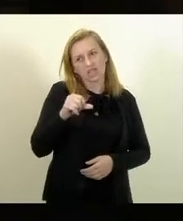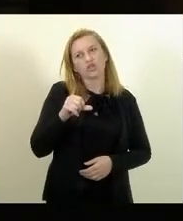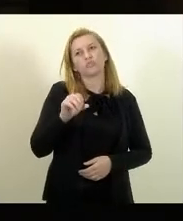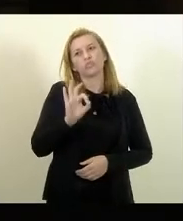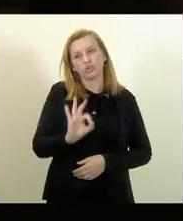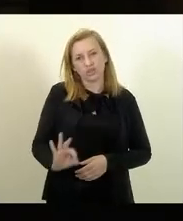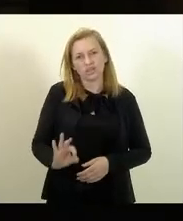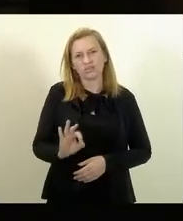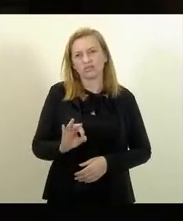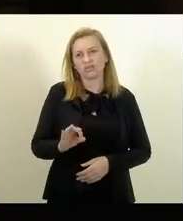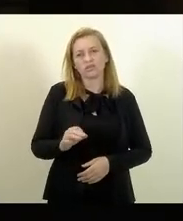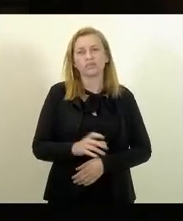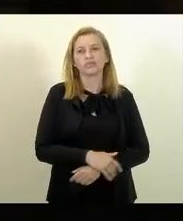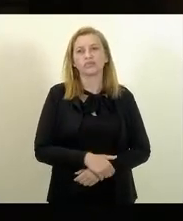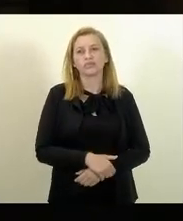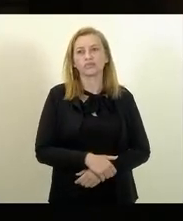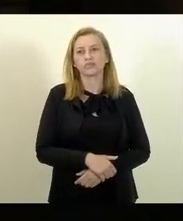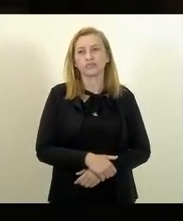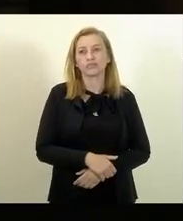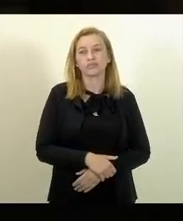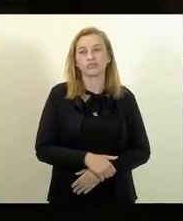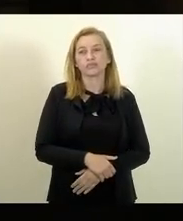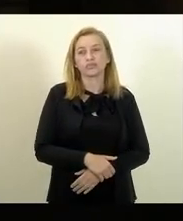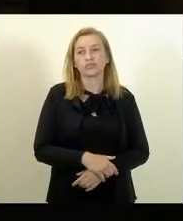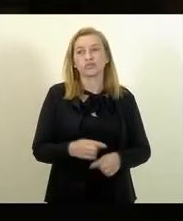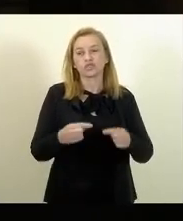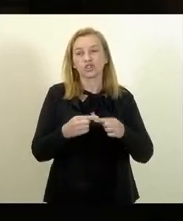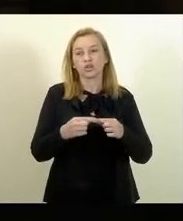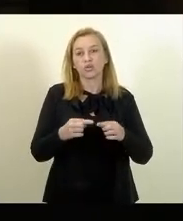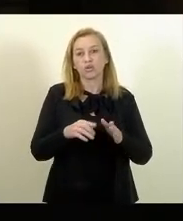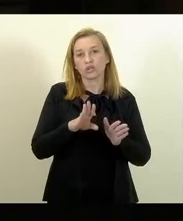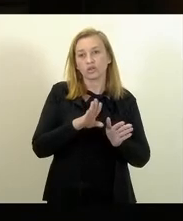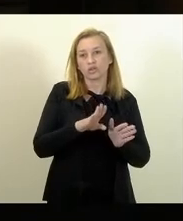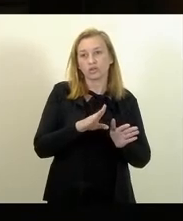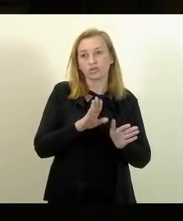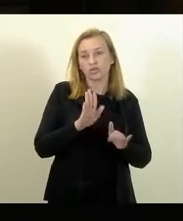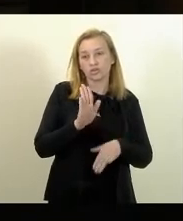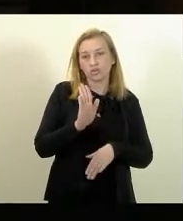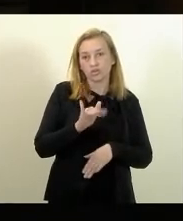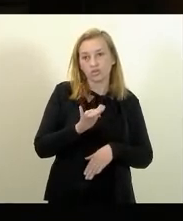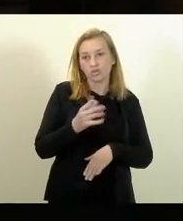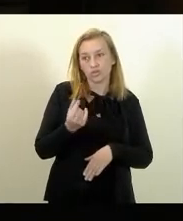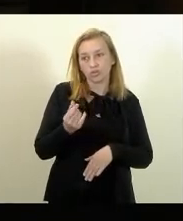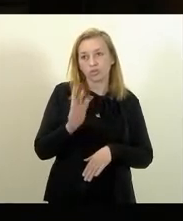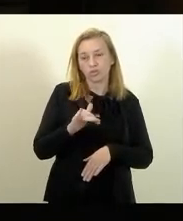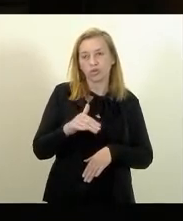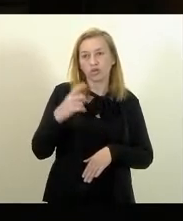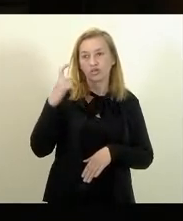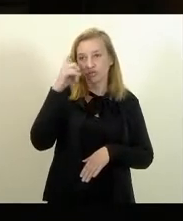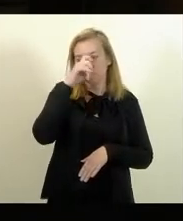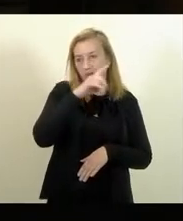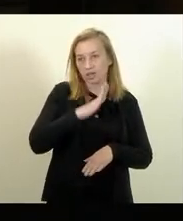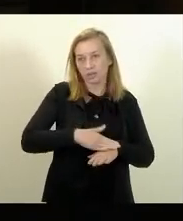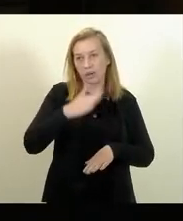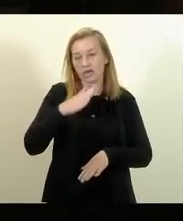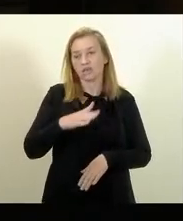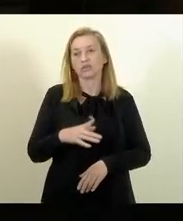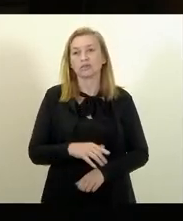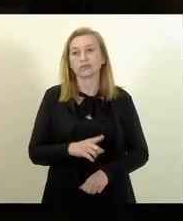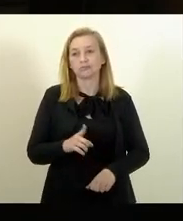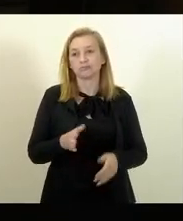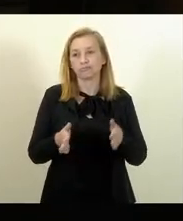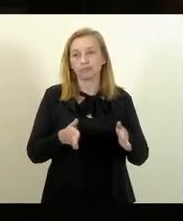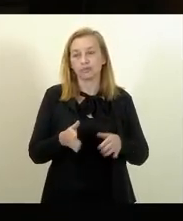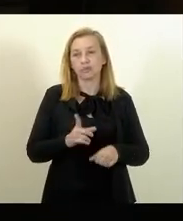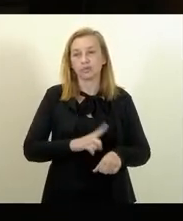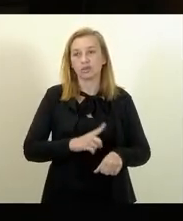aí vai, na medida que baixa, média, então a dificuldade é maior, a previsão de